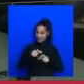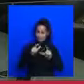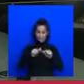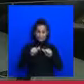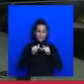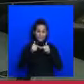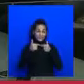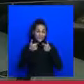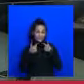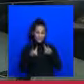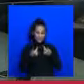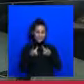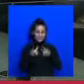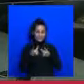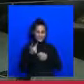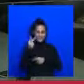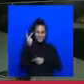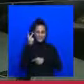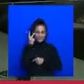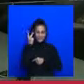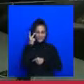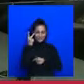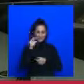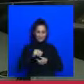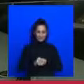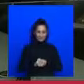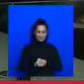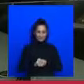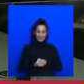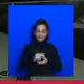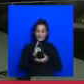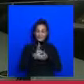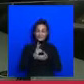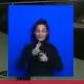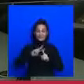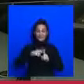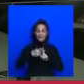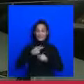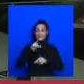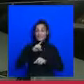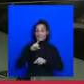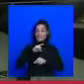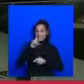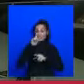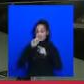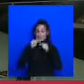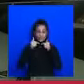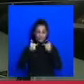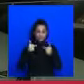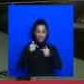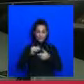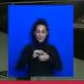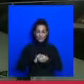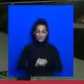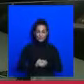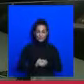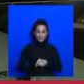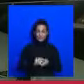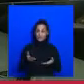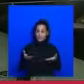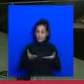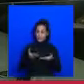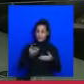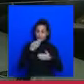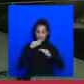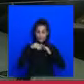aqui do Espaço da Sorte em São Paulo. Na sequência da dupla cena tem dia de sorte. E ainda